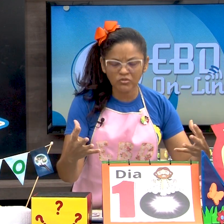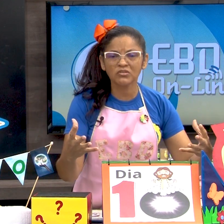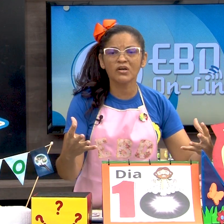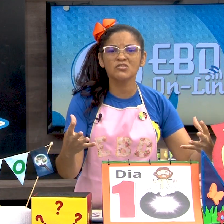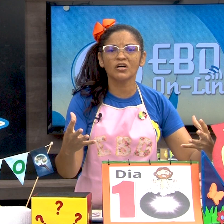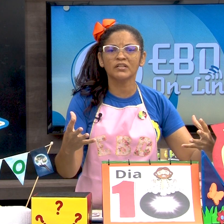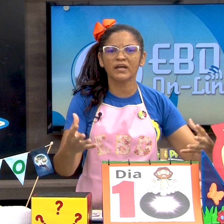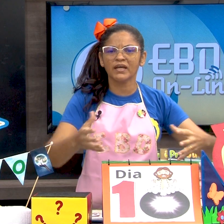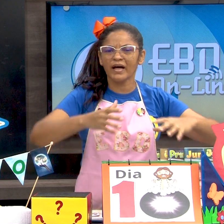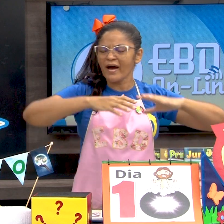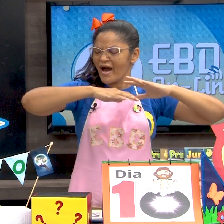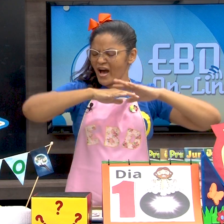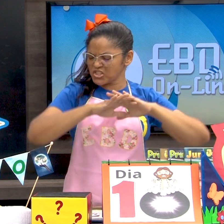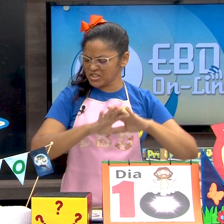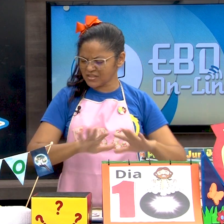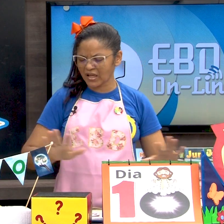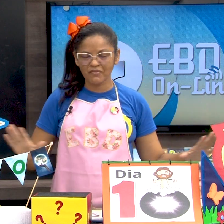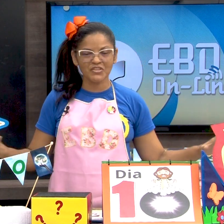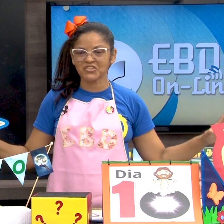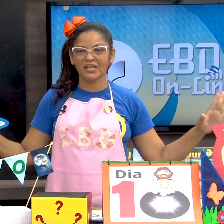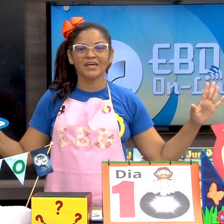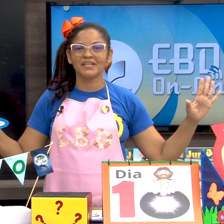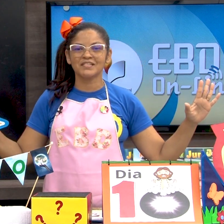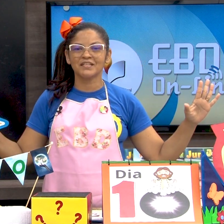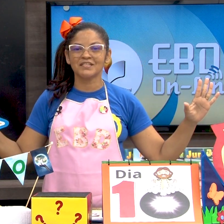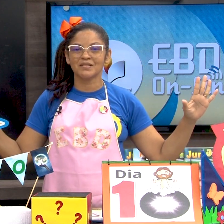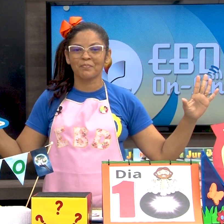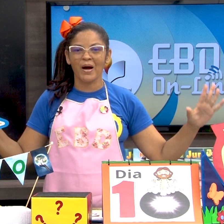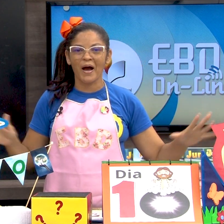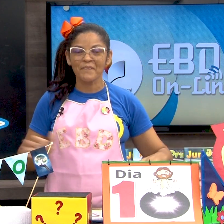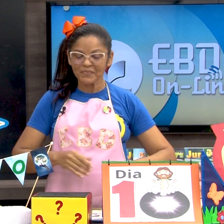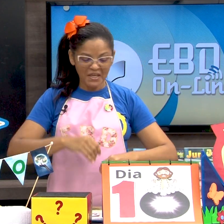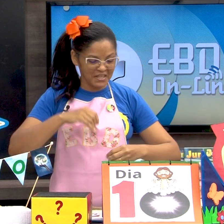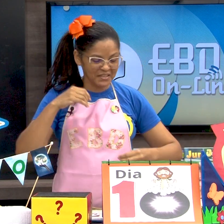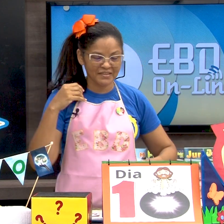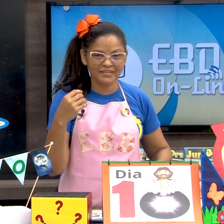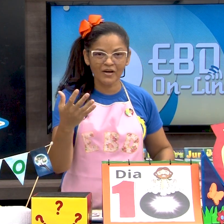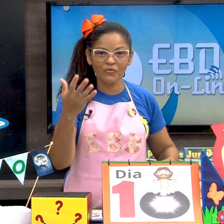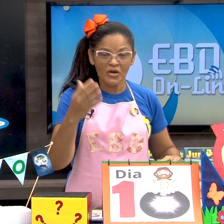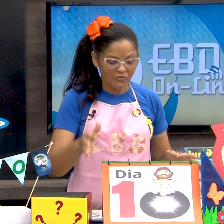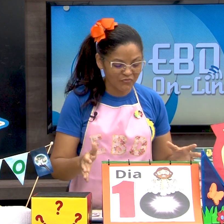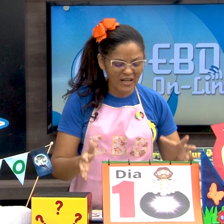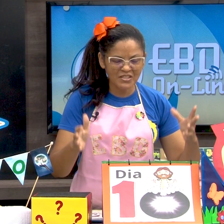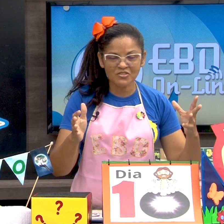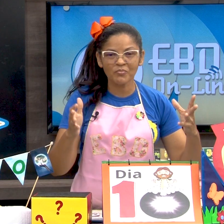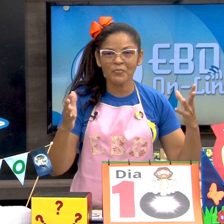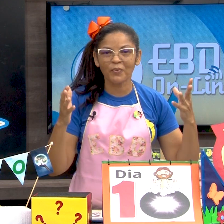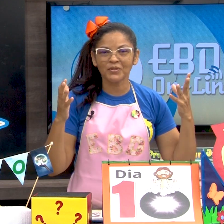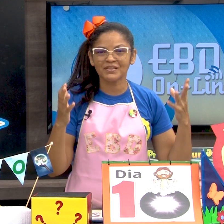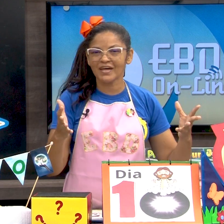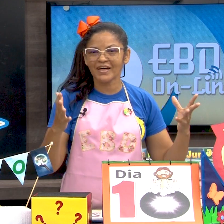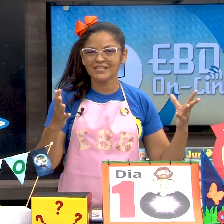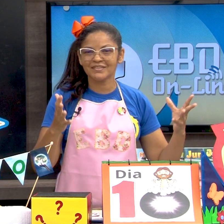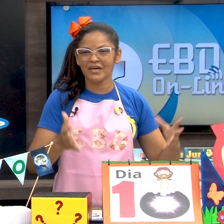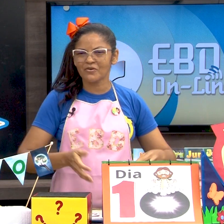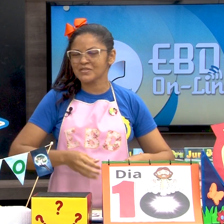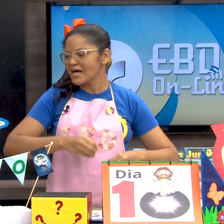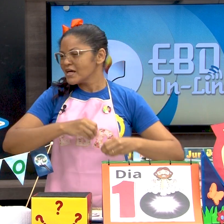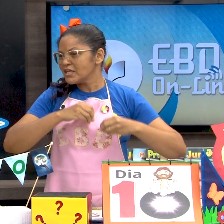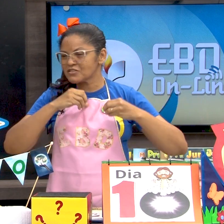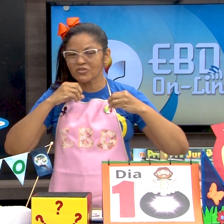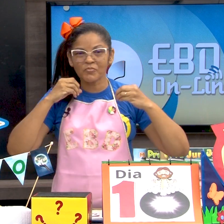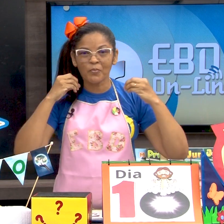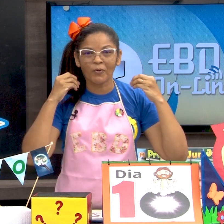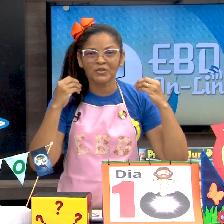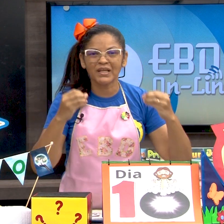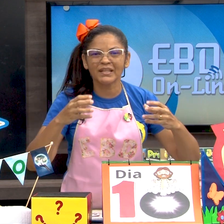quando Deus ordena as trevas têm que se dissipar Então fale sobre o poder de Deus